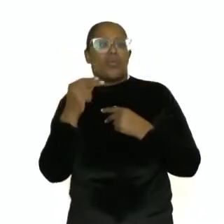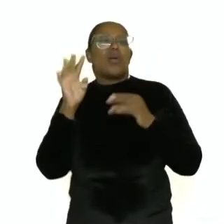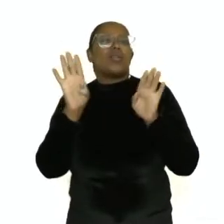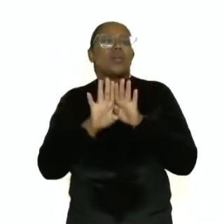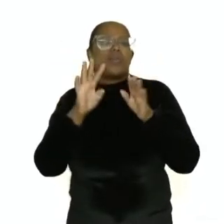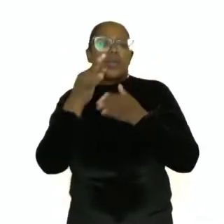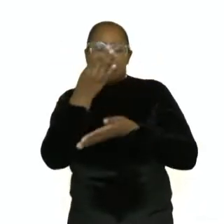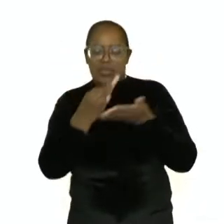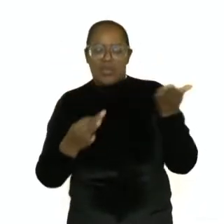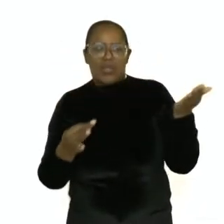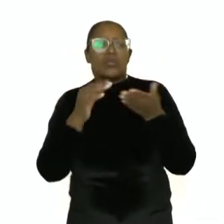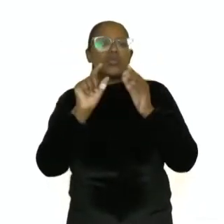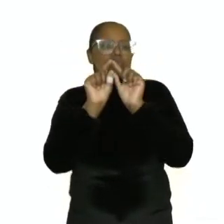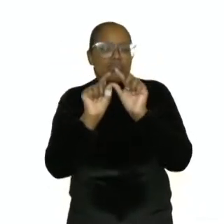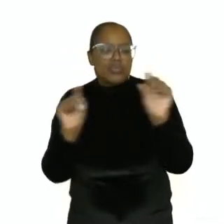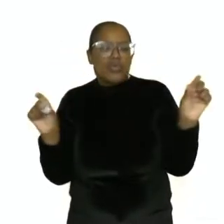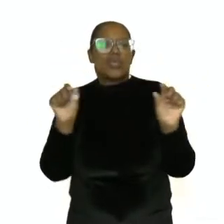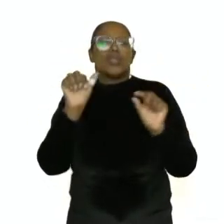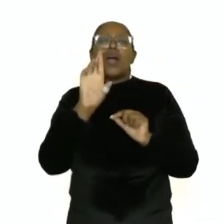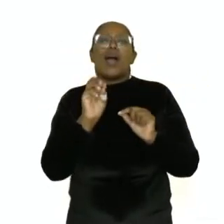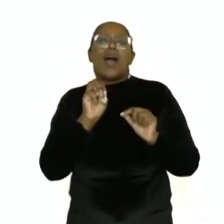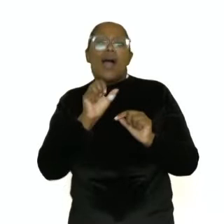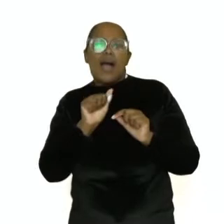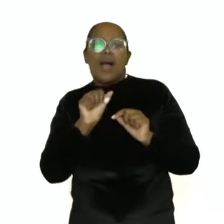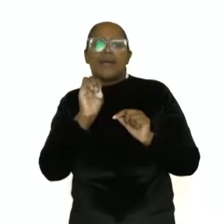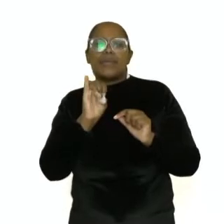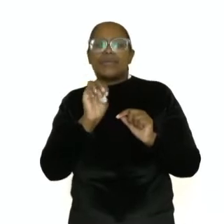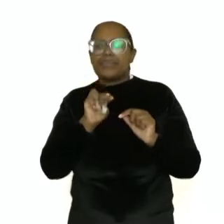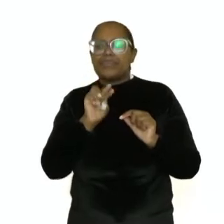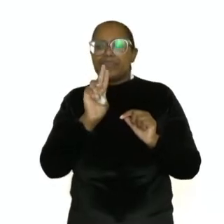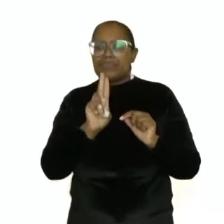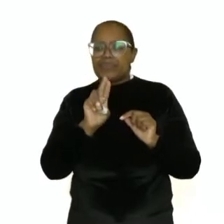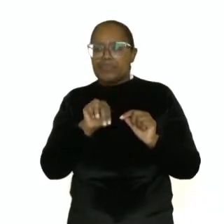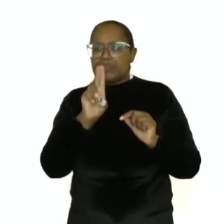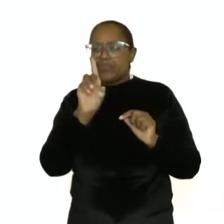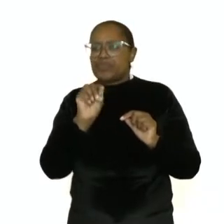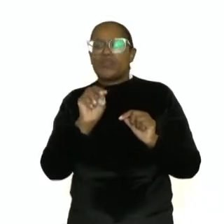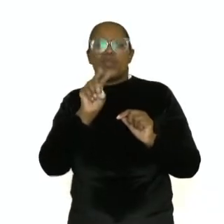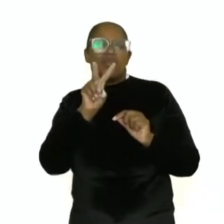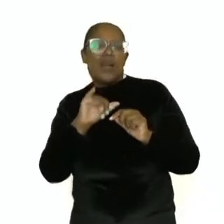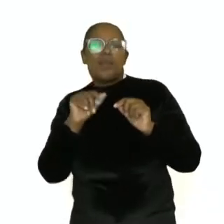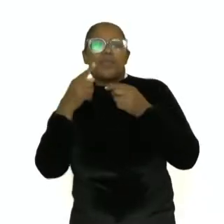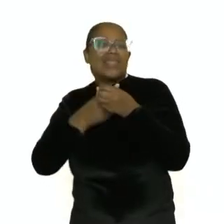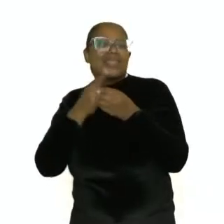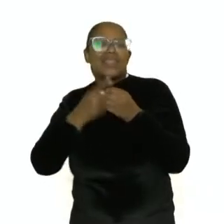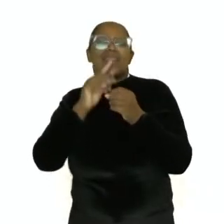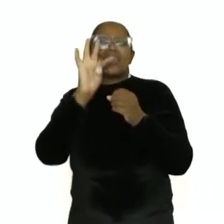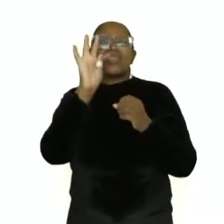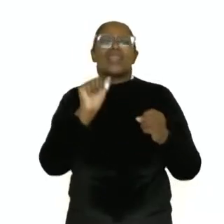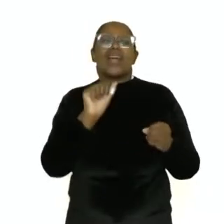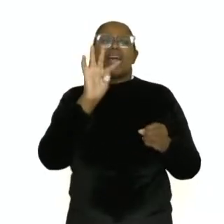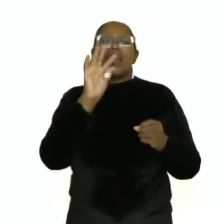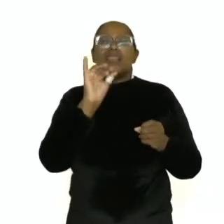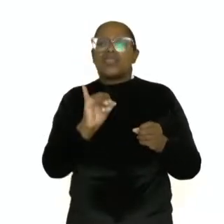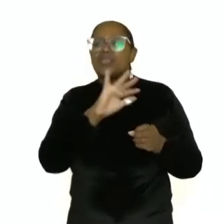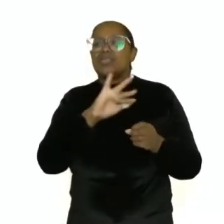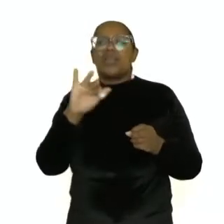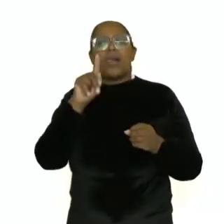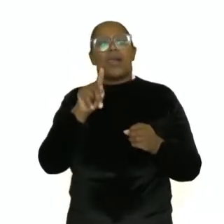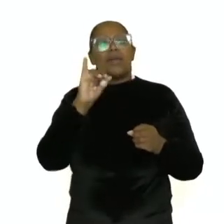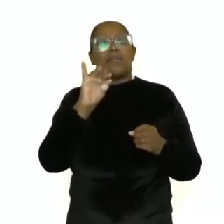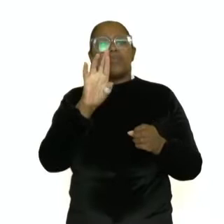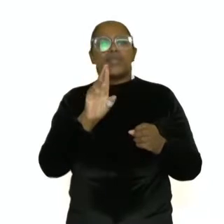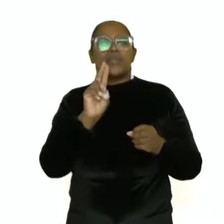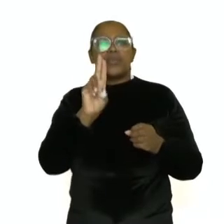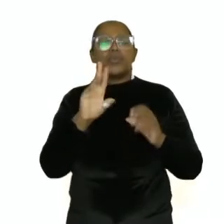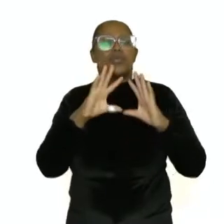em que Raimundo, o protagonista da história, vai para Tati-Pirum, lugar onde todos têm os olhos de duas cores e a